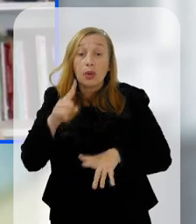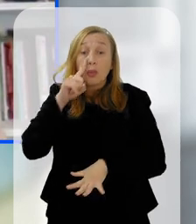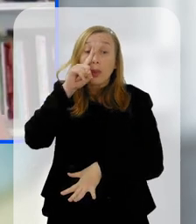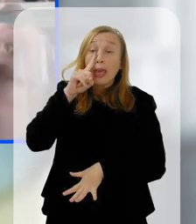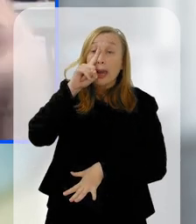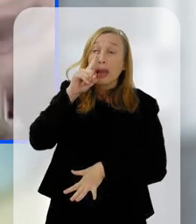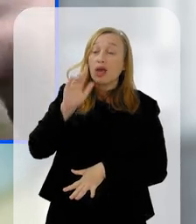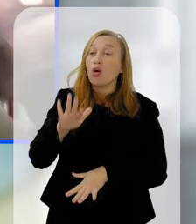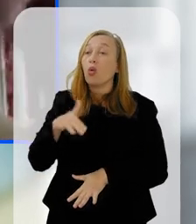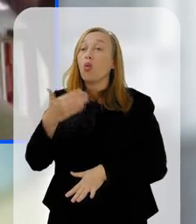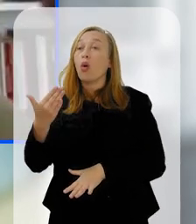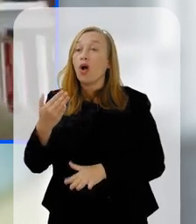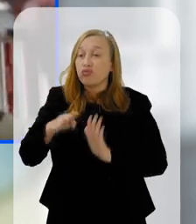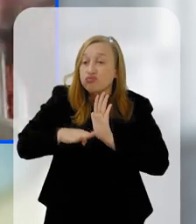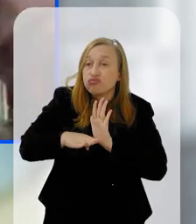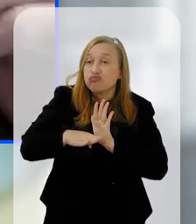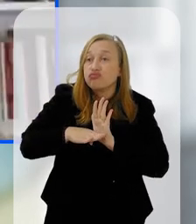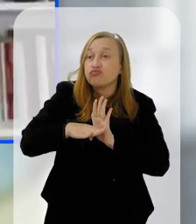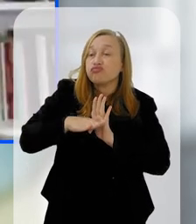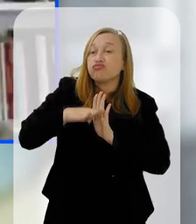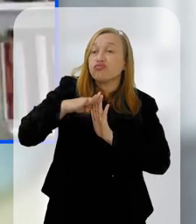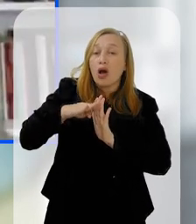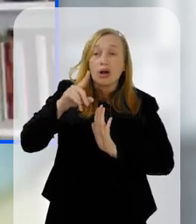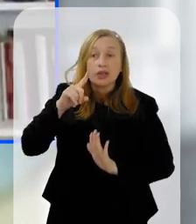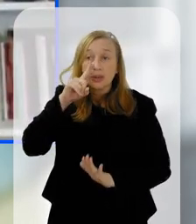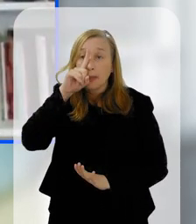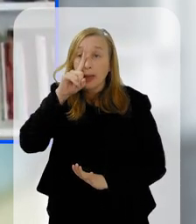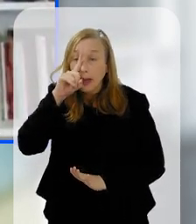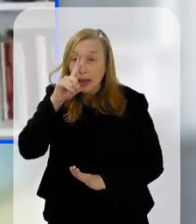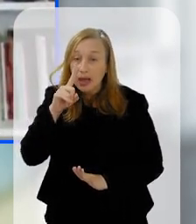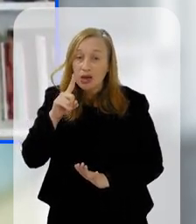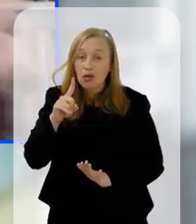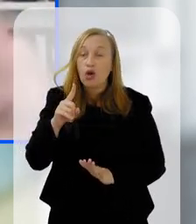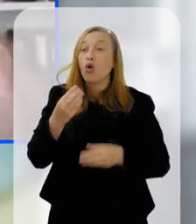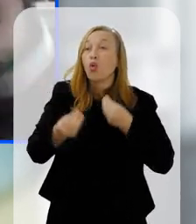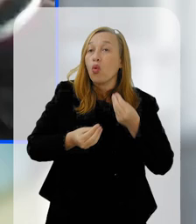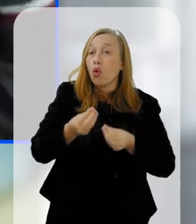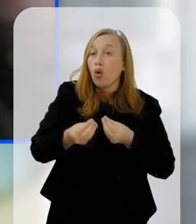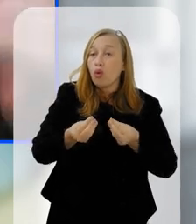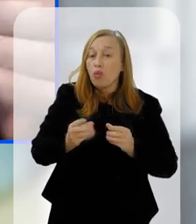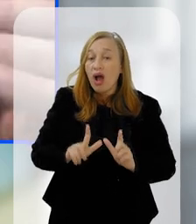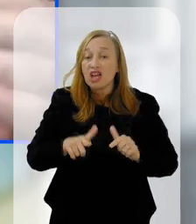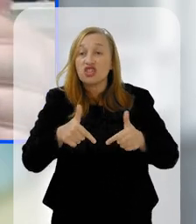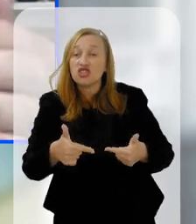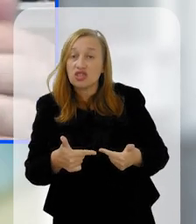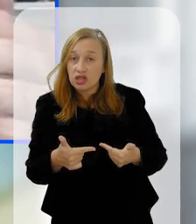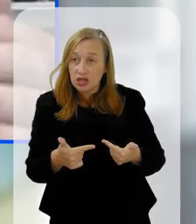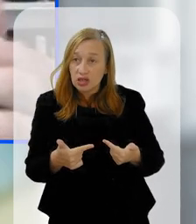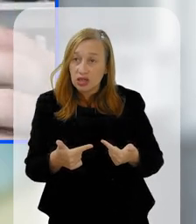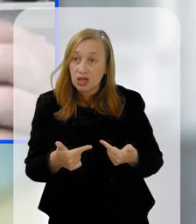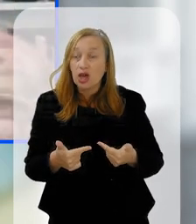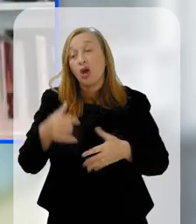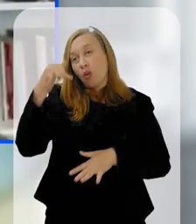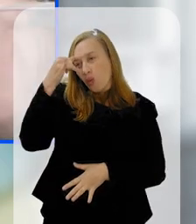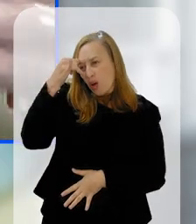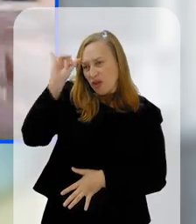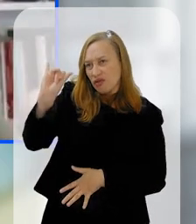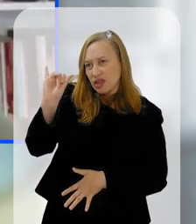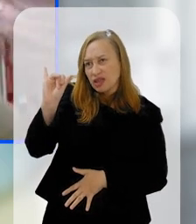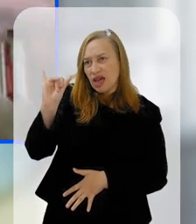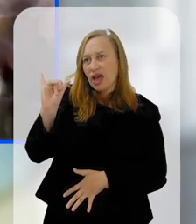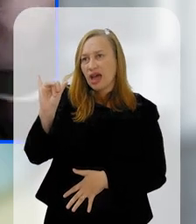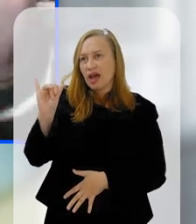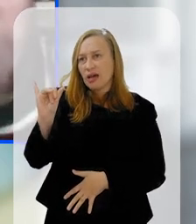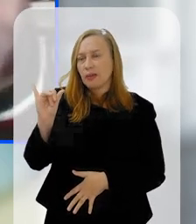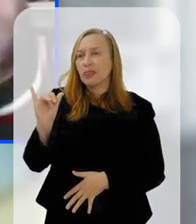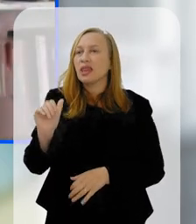riscos, né? Quais são, qual é o grau de risco, que contenções eu possuo, que contenções eu devo introduzir, né? Seja para